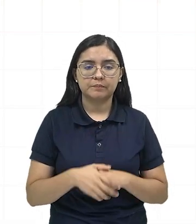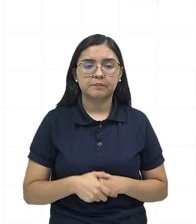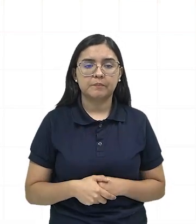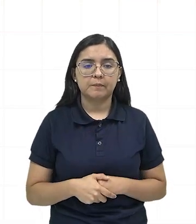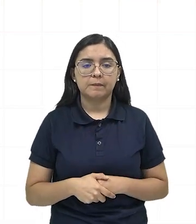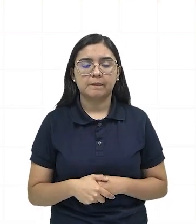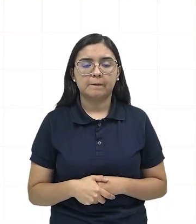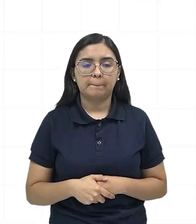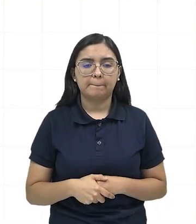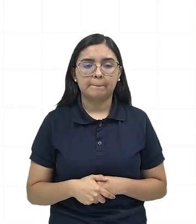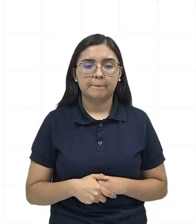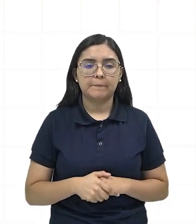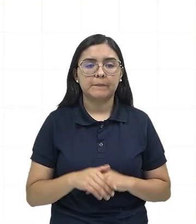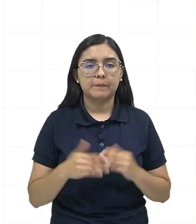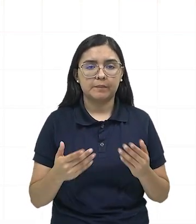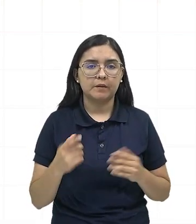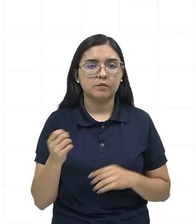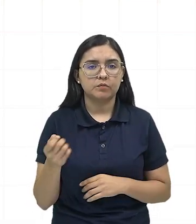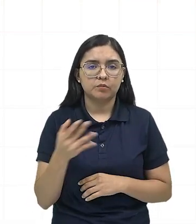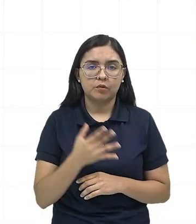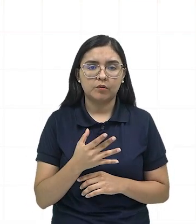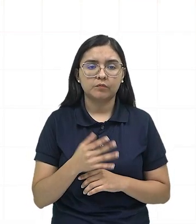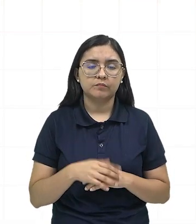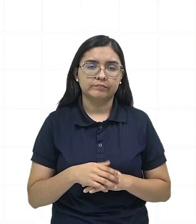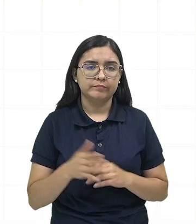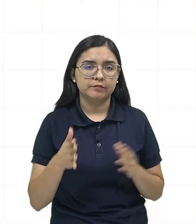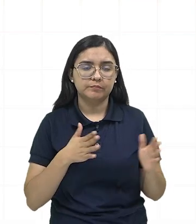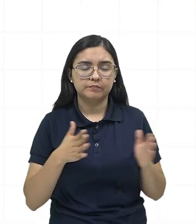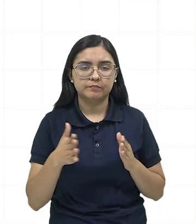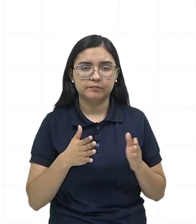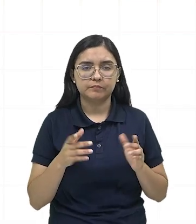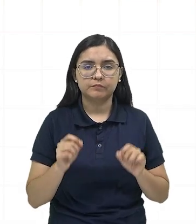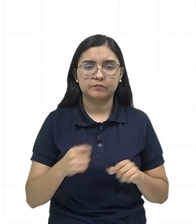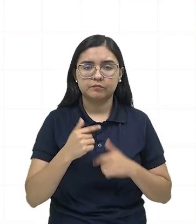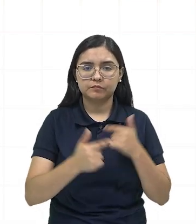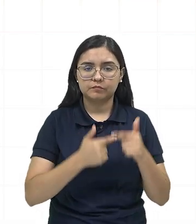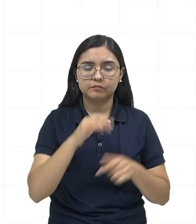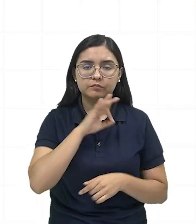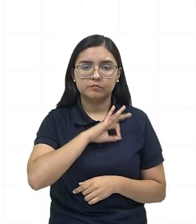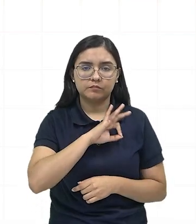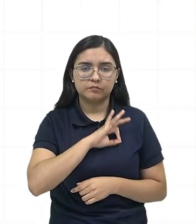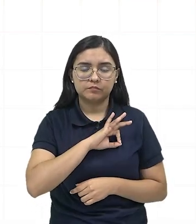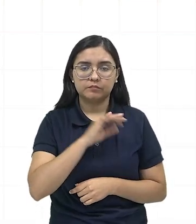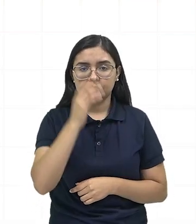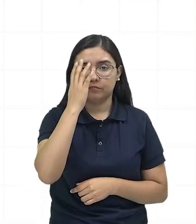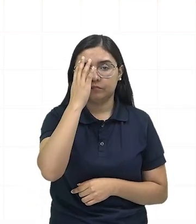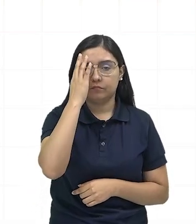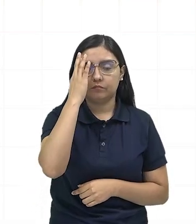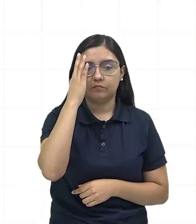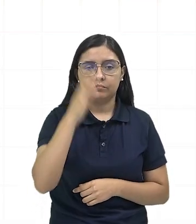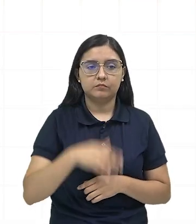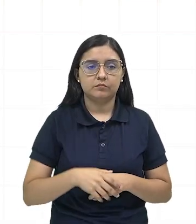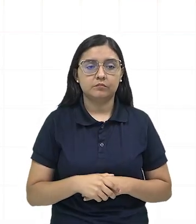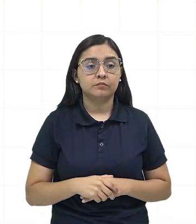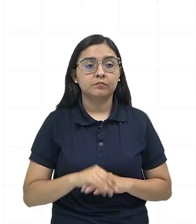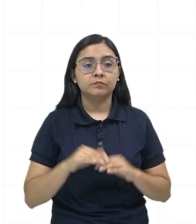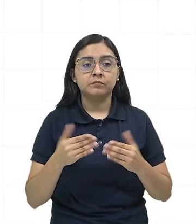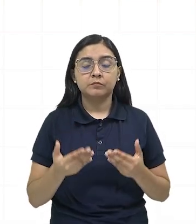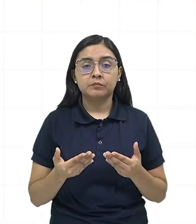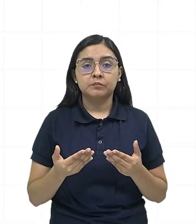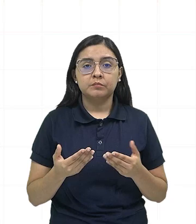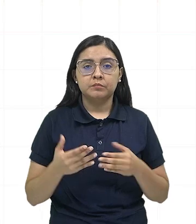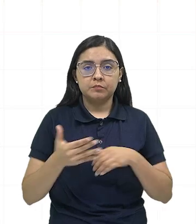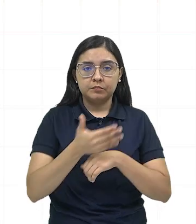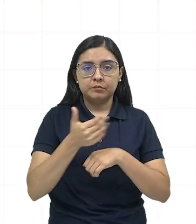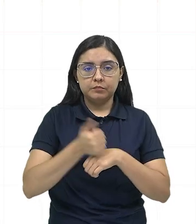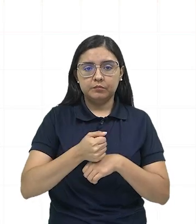mais, como eu posso dizer, moderno para essa época, né? Do trabalho assalariado. Nas colônias do Sul,